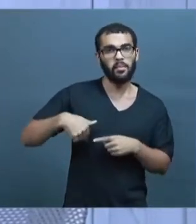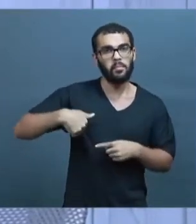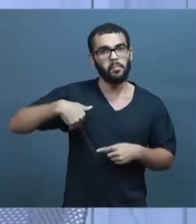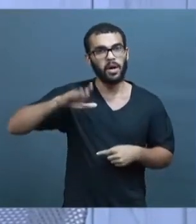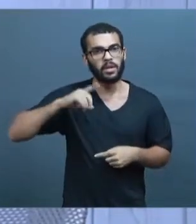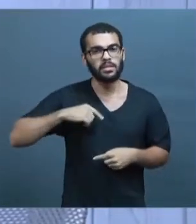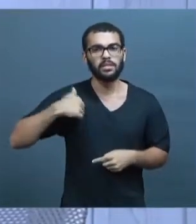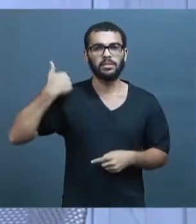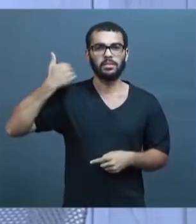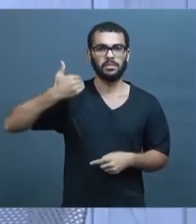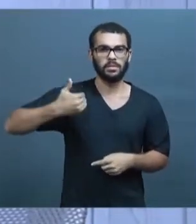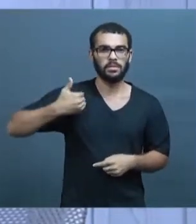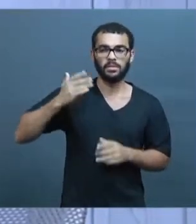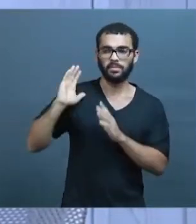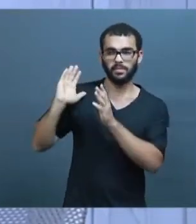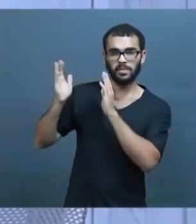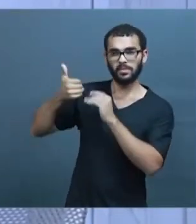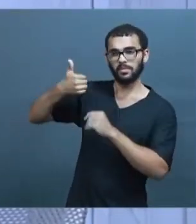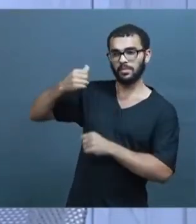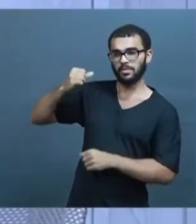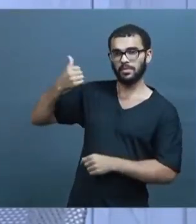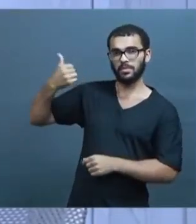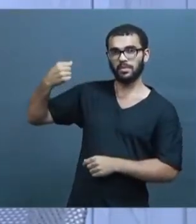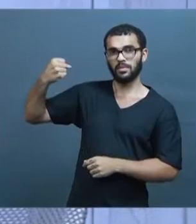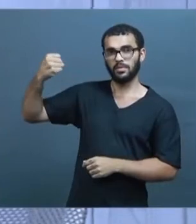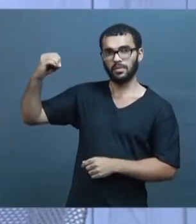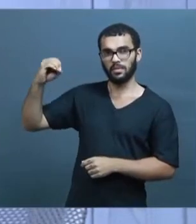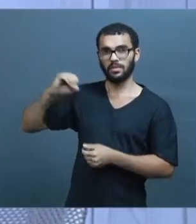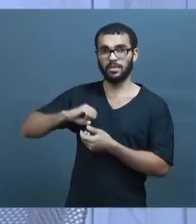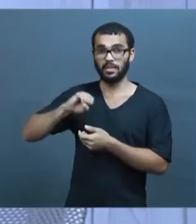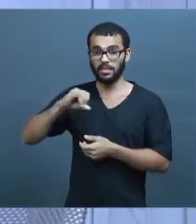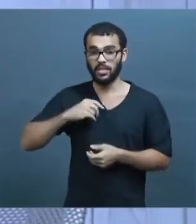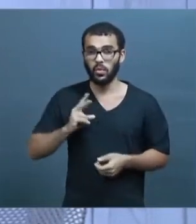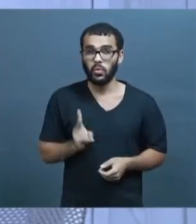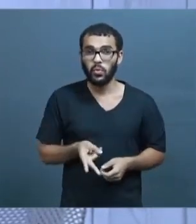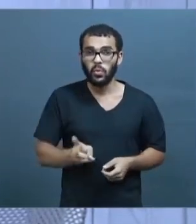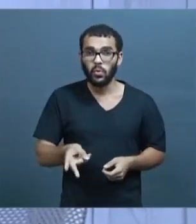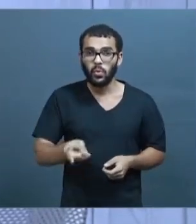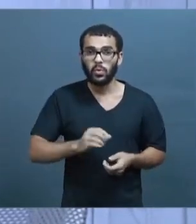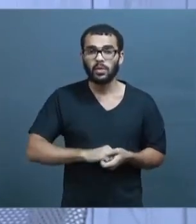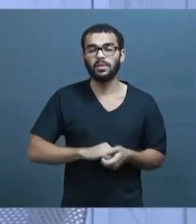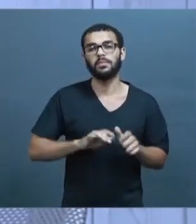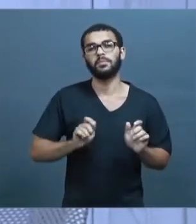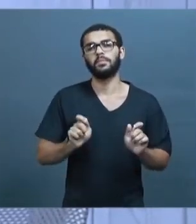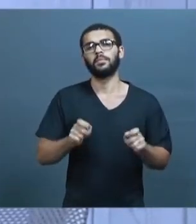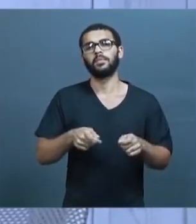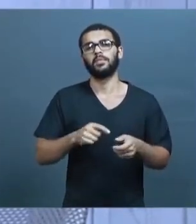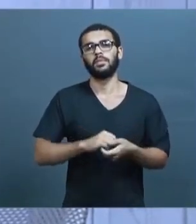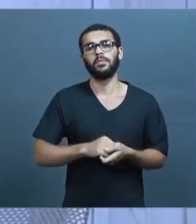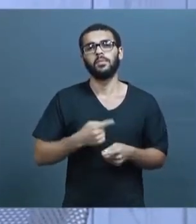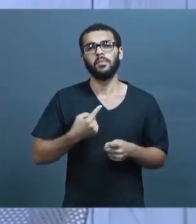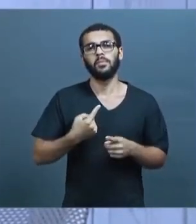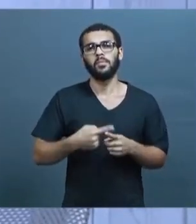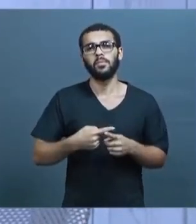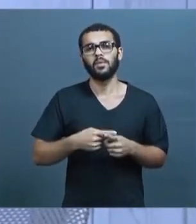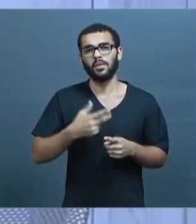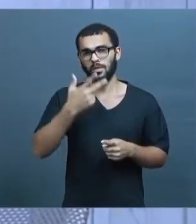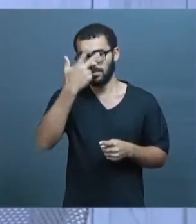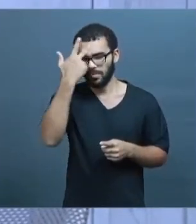aumentaram desde o fim dos anos 80. Assim, se as tendências atuais se confirmarem, entenda por que a pressão sobre o regime